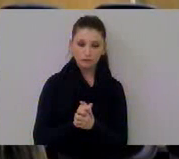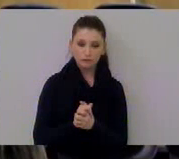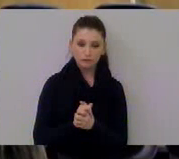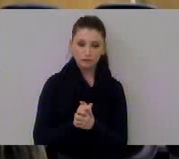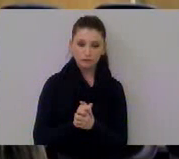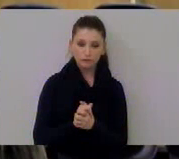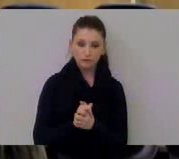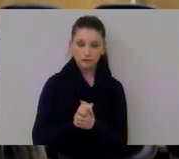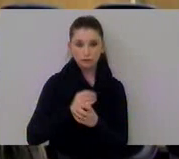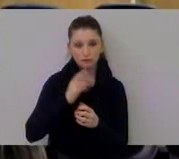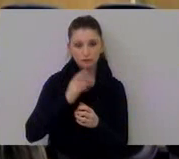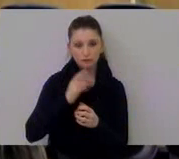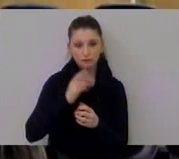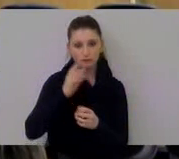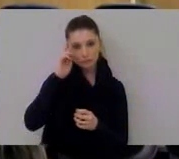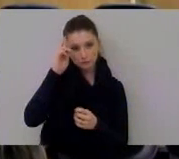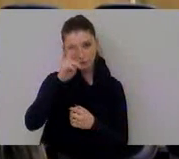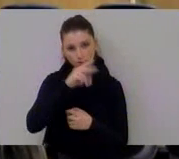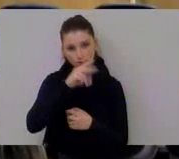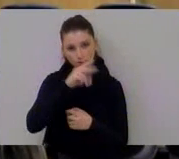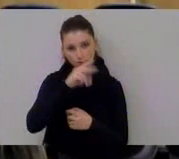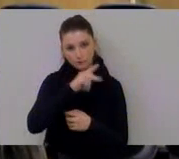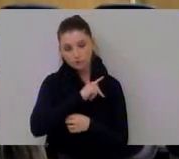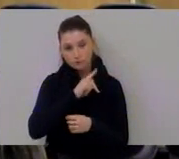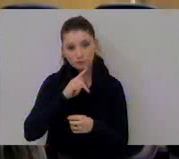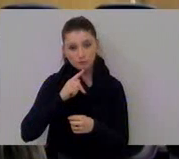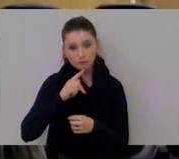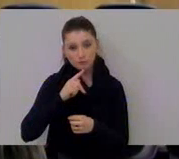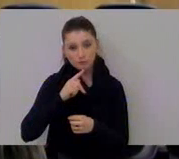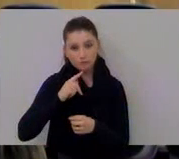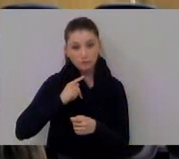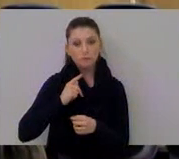Senhor presidente, membros da mesa,